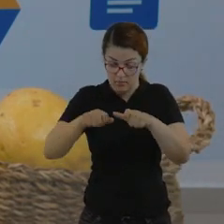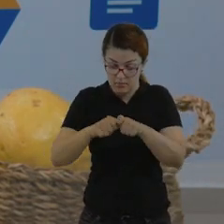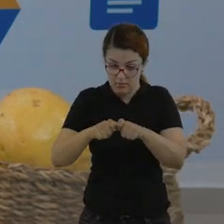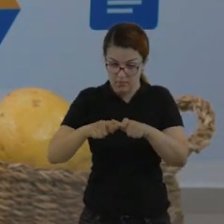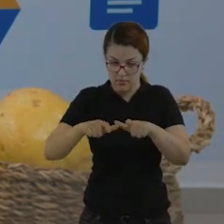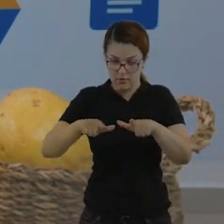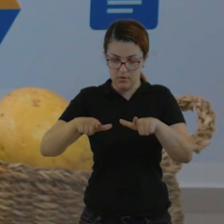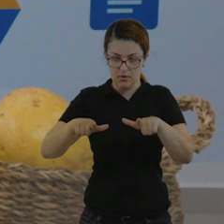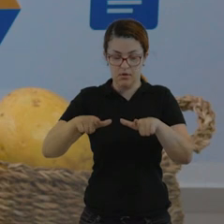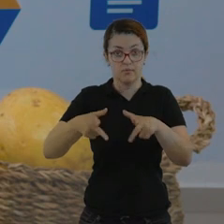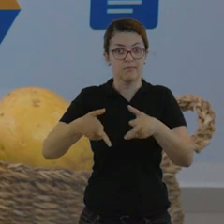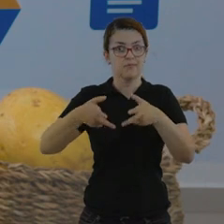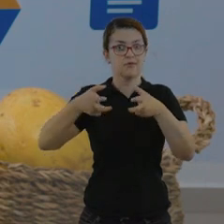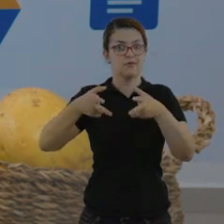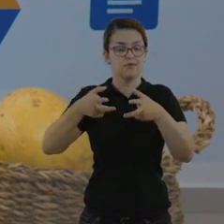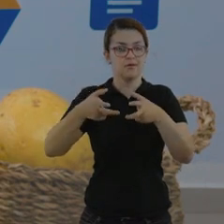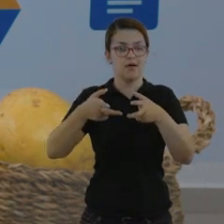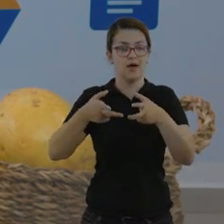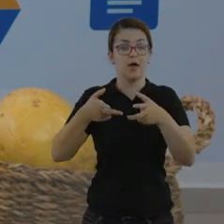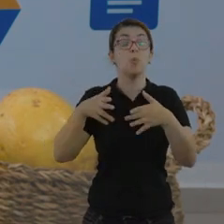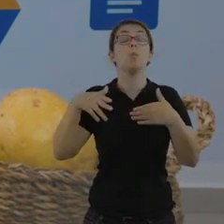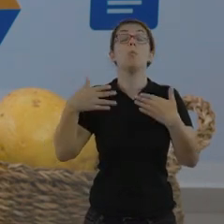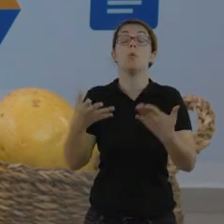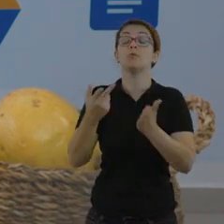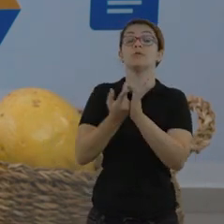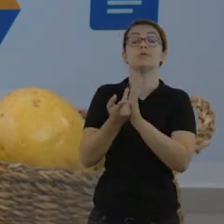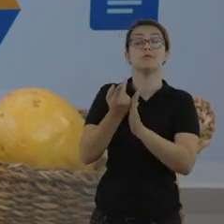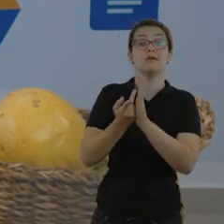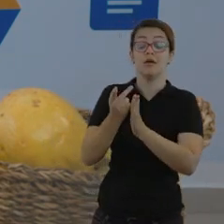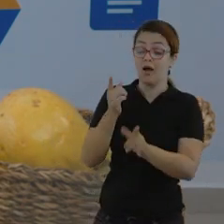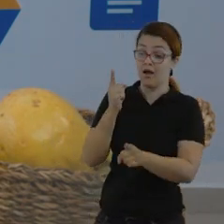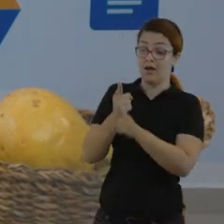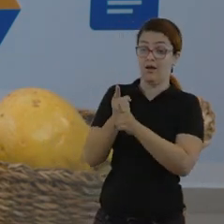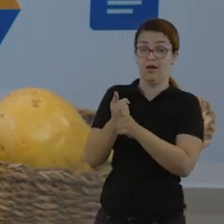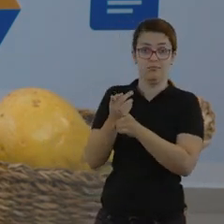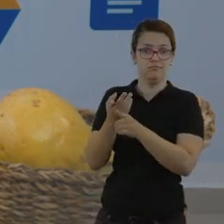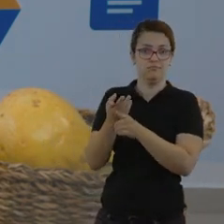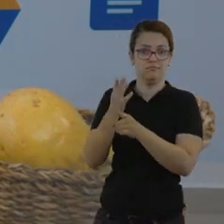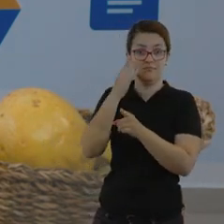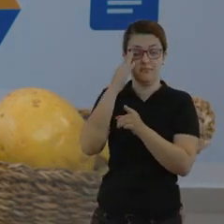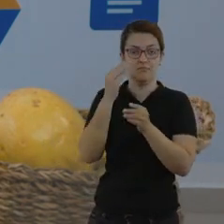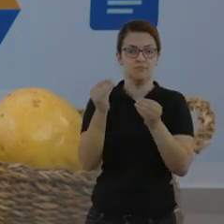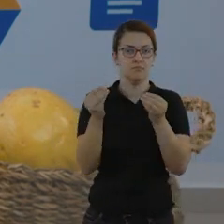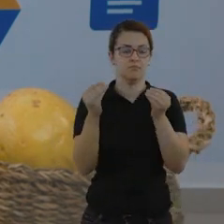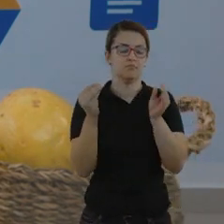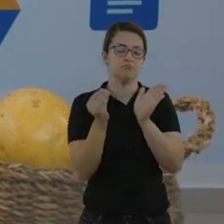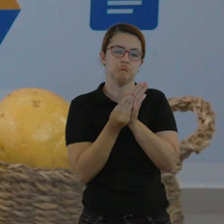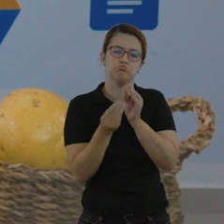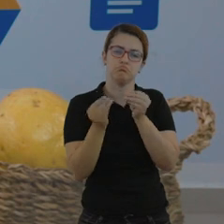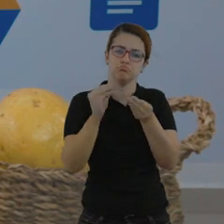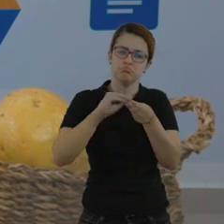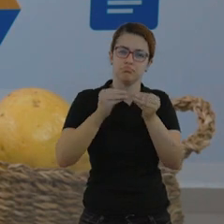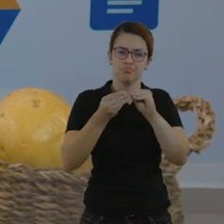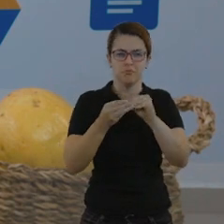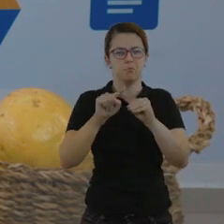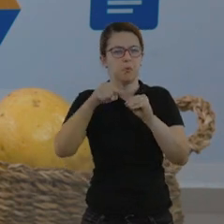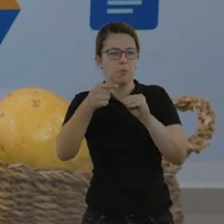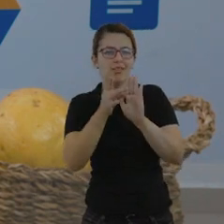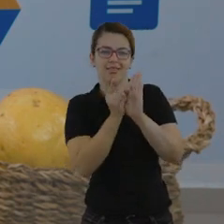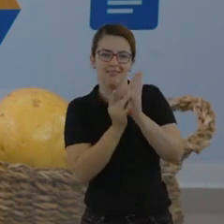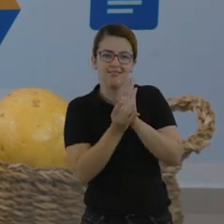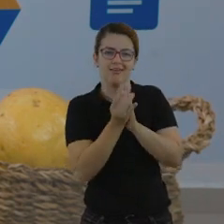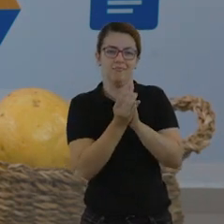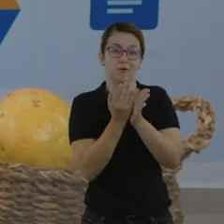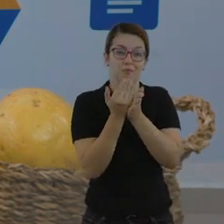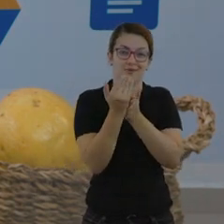aí ela pode acertar qual é o desenho que você fez para ele. Assim, sem nada na frente mesmo. Depois você pode fazer com alguns detalhes já para a